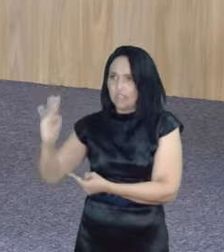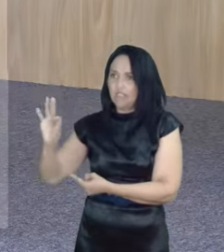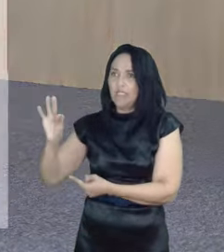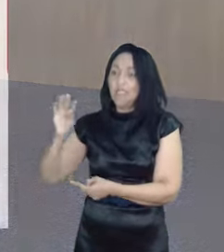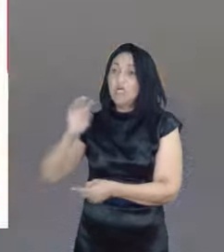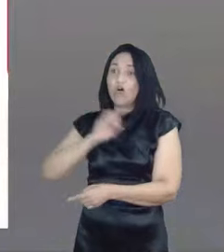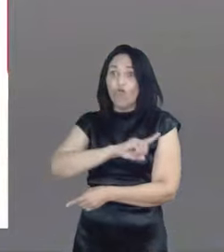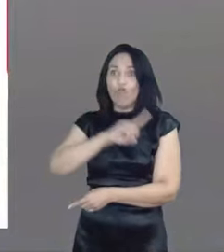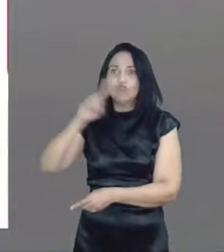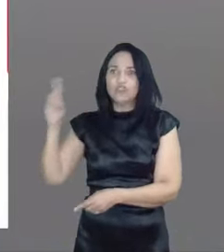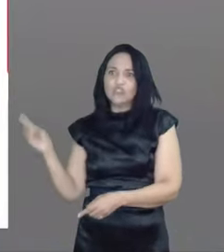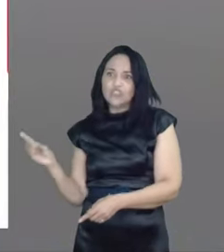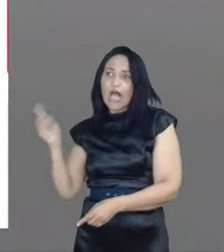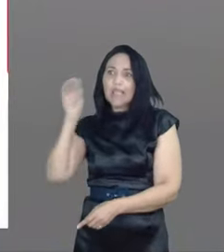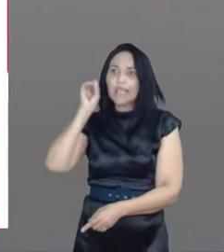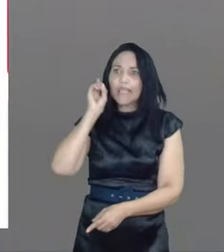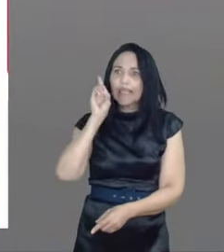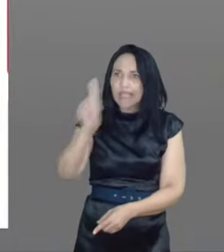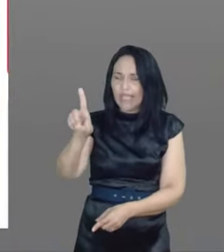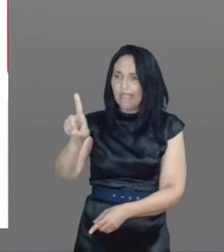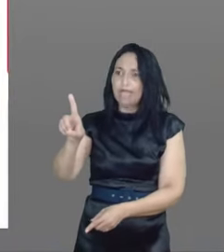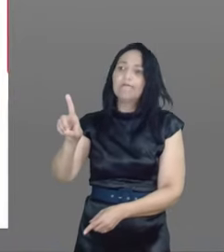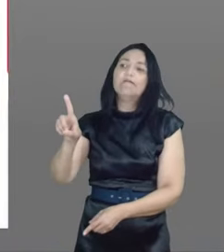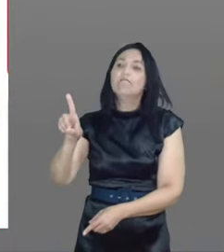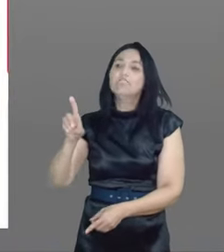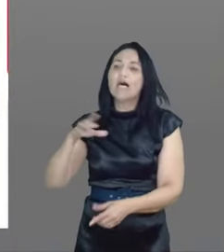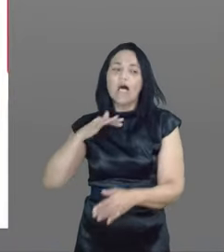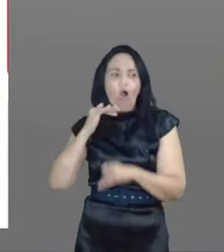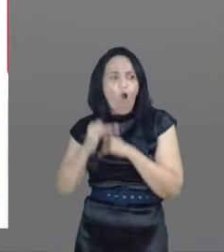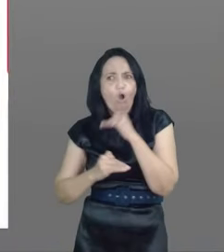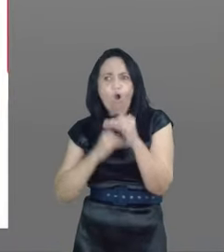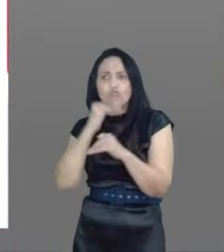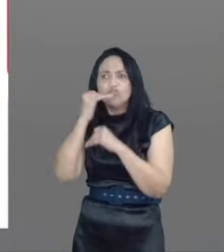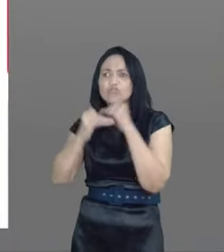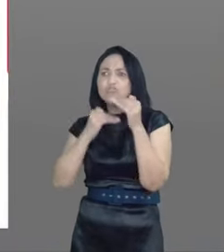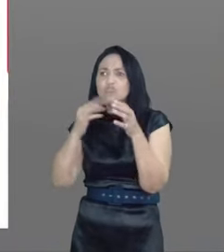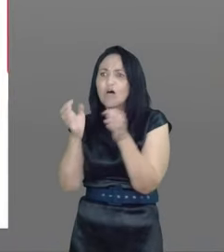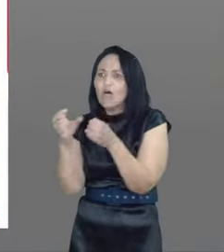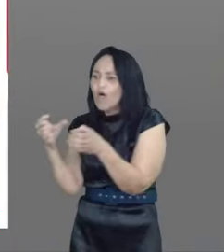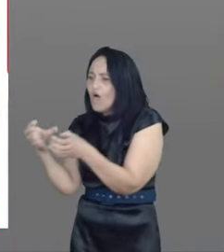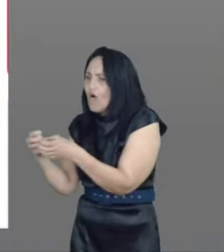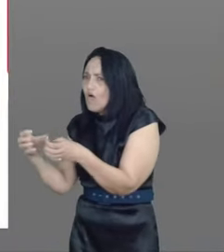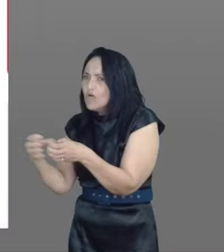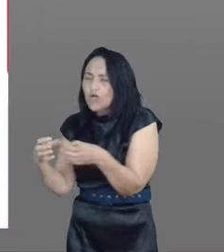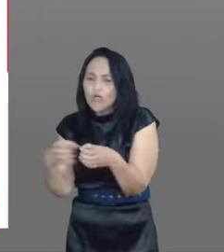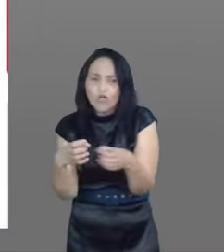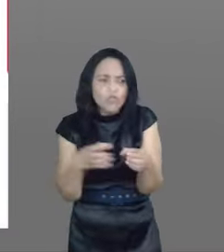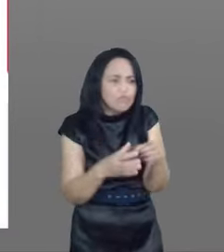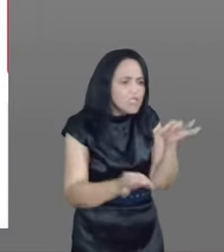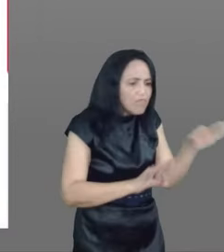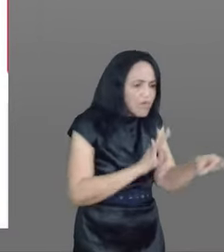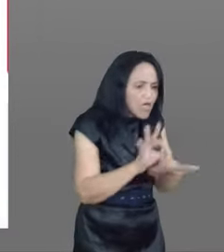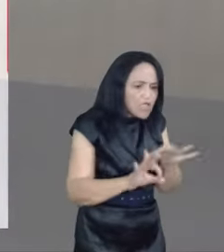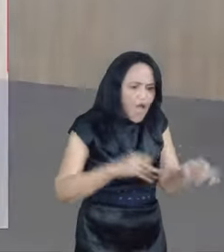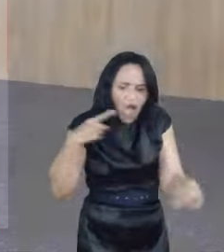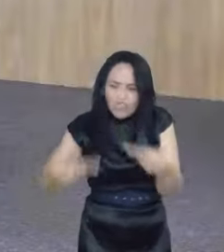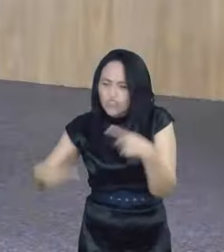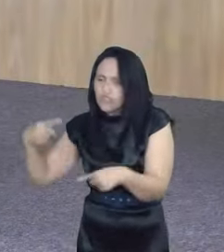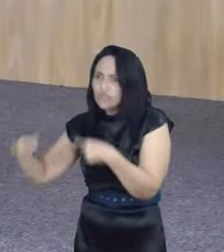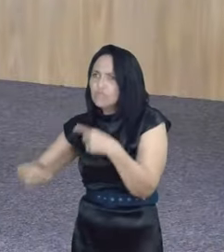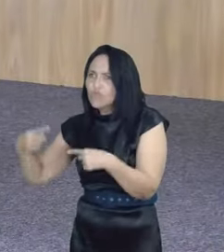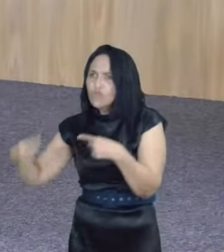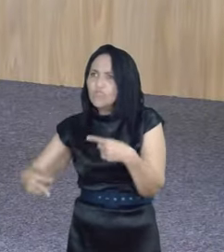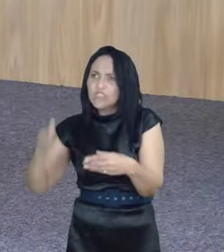que foi um evento interno preparatório para a construção das chapas proporcionais e planejamento da disputa das eleições municipais deste